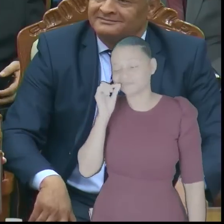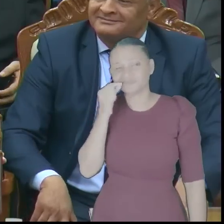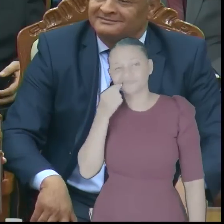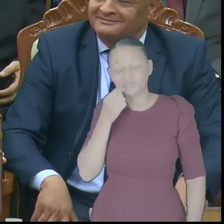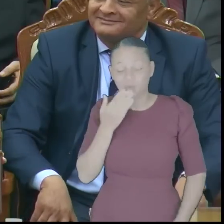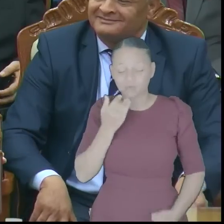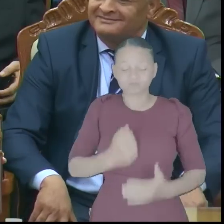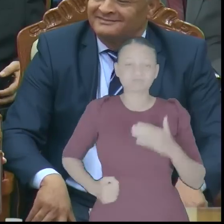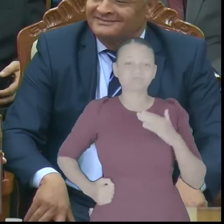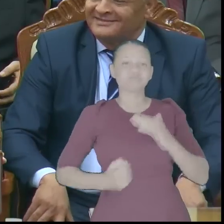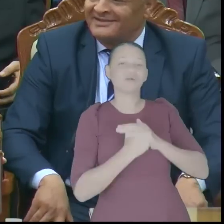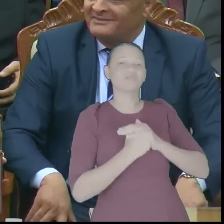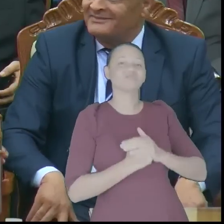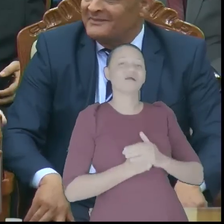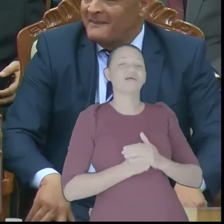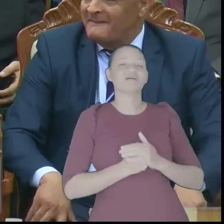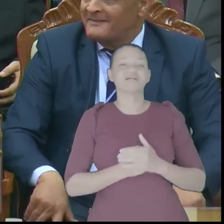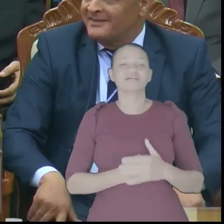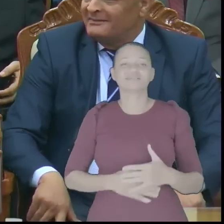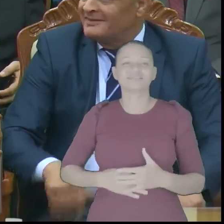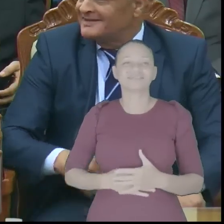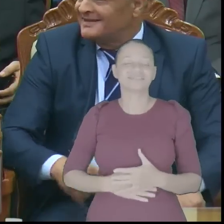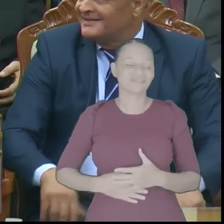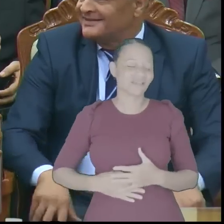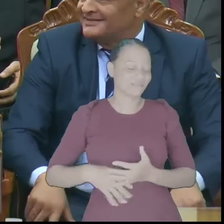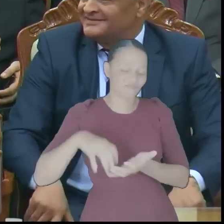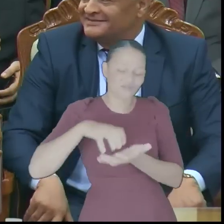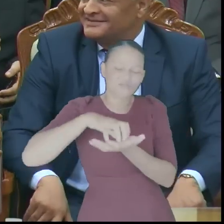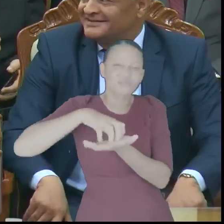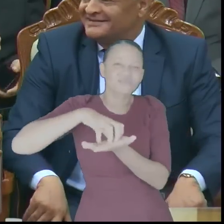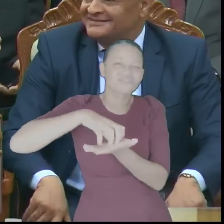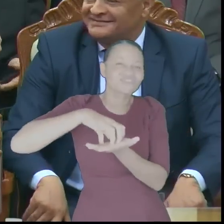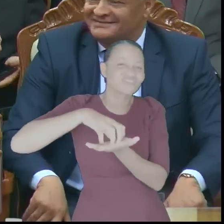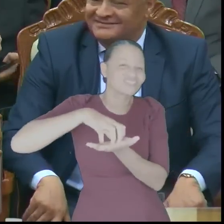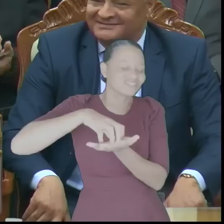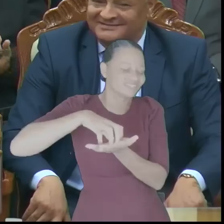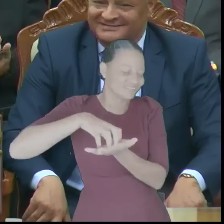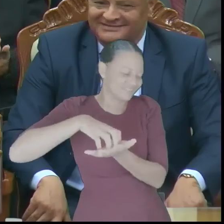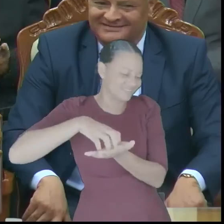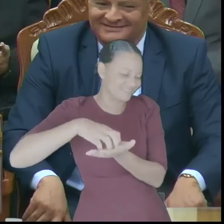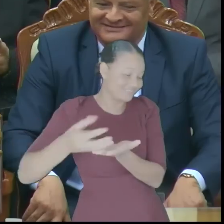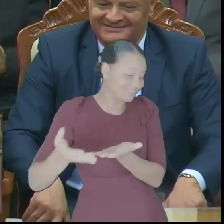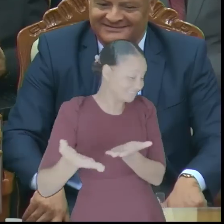muito. Aí a irmã vem com aquele pudim.